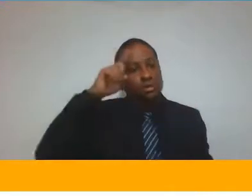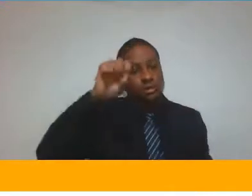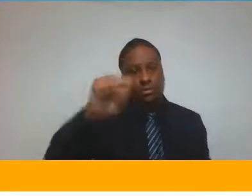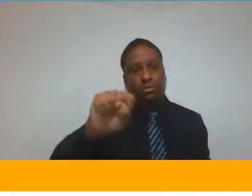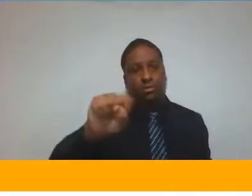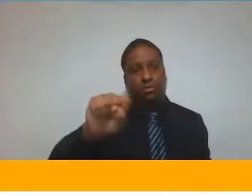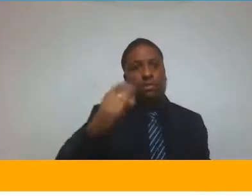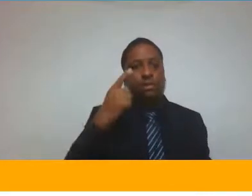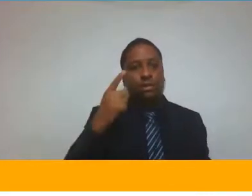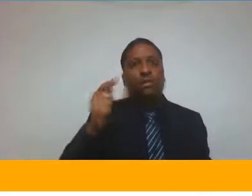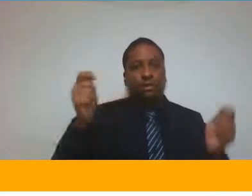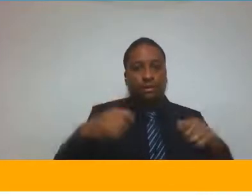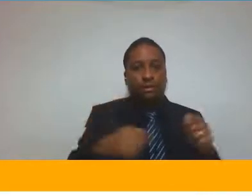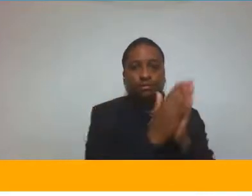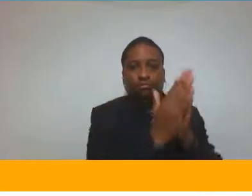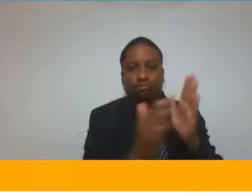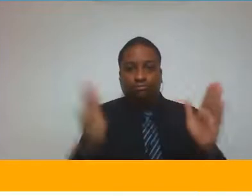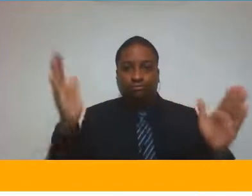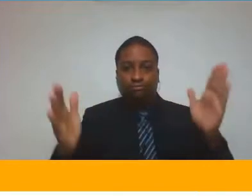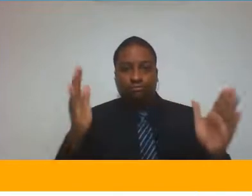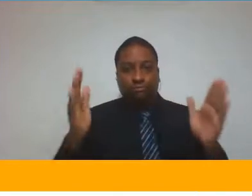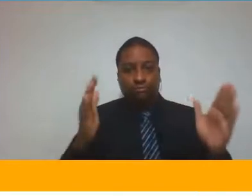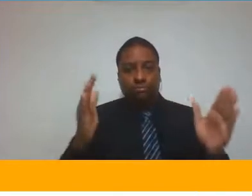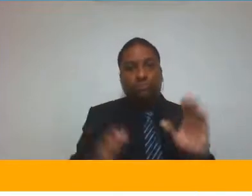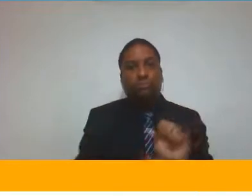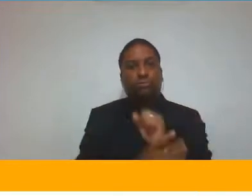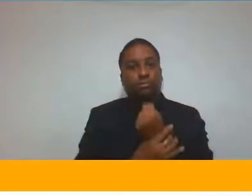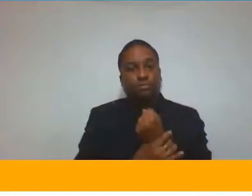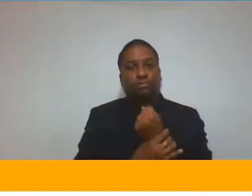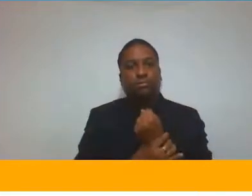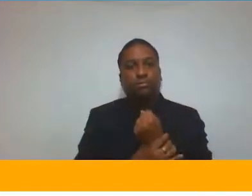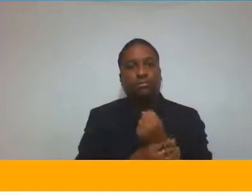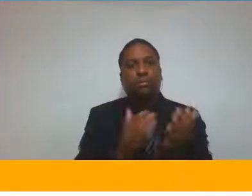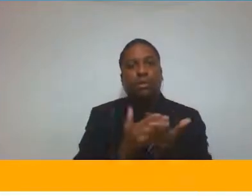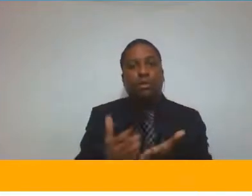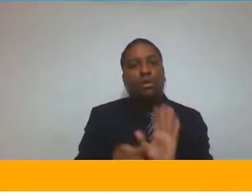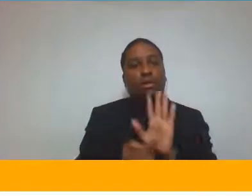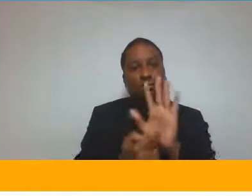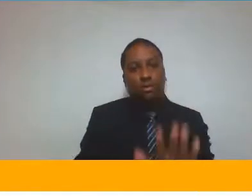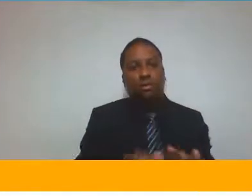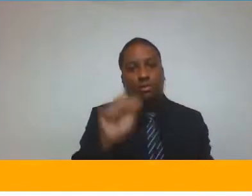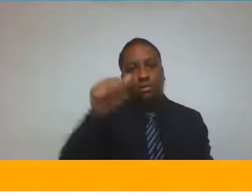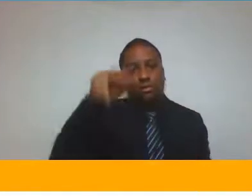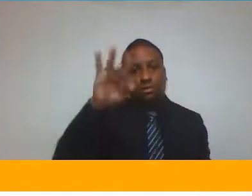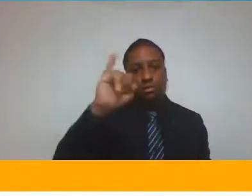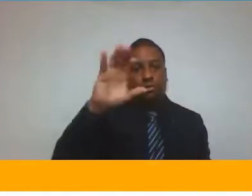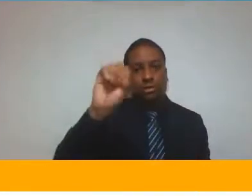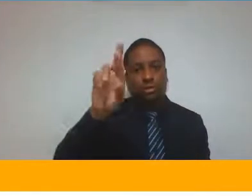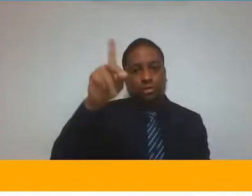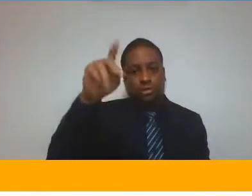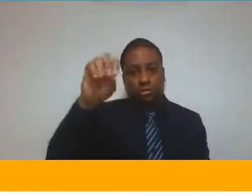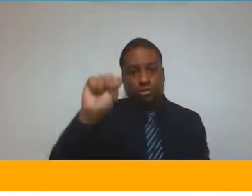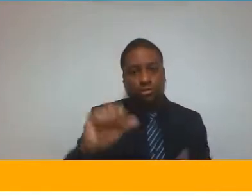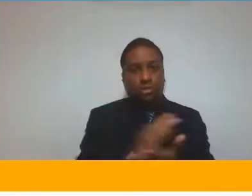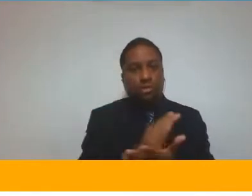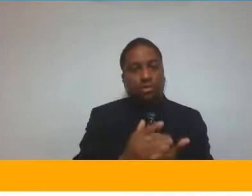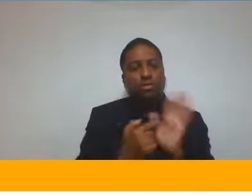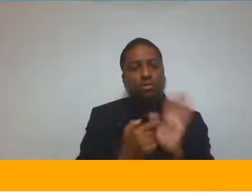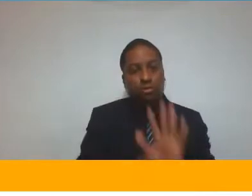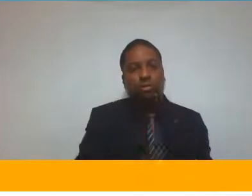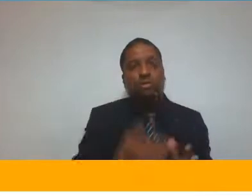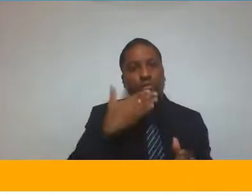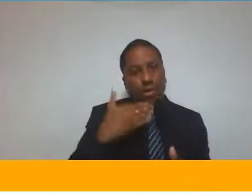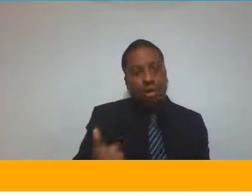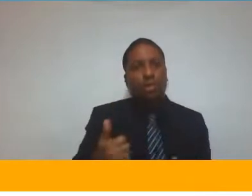a aparecer os anticorpos, para que eles possam ser detectados. Algumas experiências mostram que o tempo ideal é acima de 10 dias, mas 8 dias já